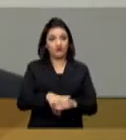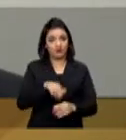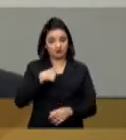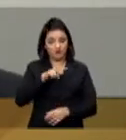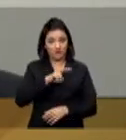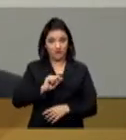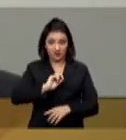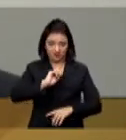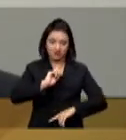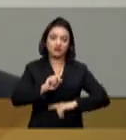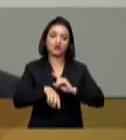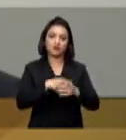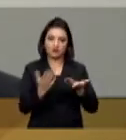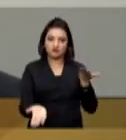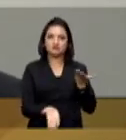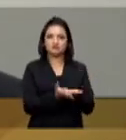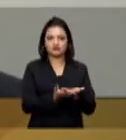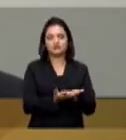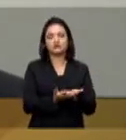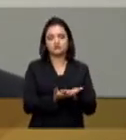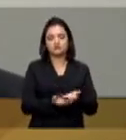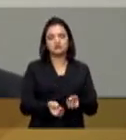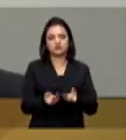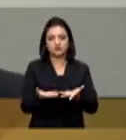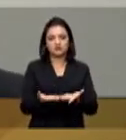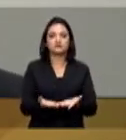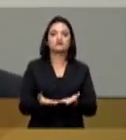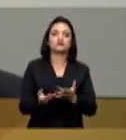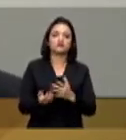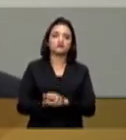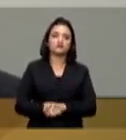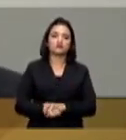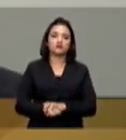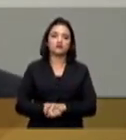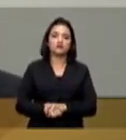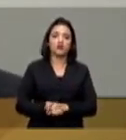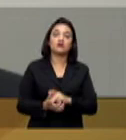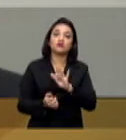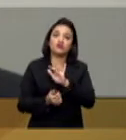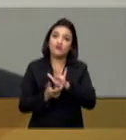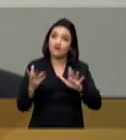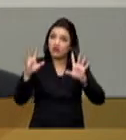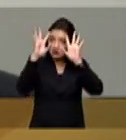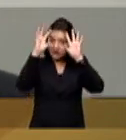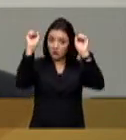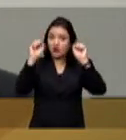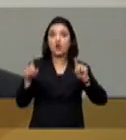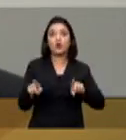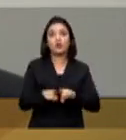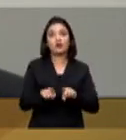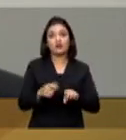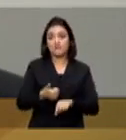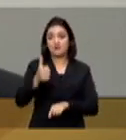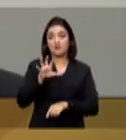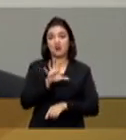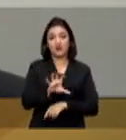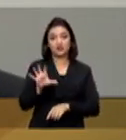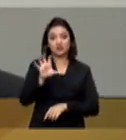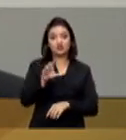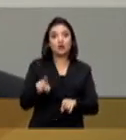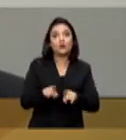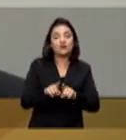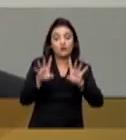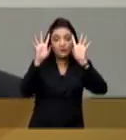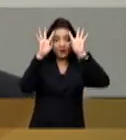extenso, junto vários escolos, os escolos do meu tribunal de origem, TRF da primeira região, e também do tribunal de onde se